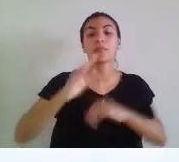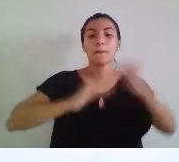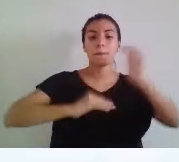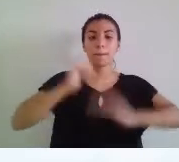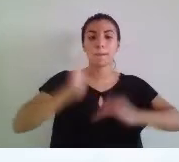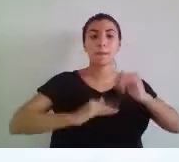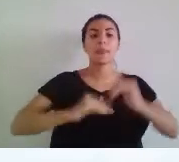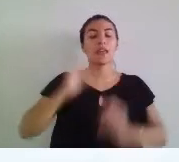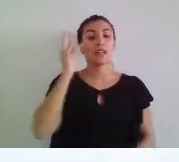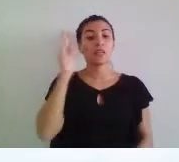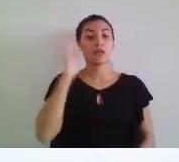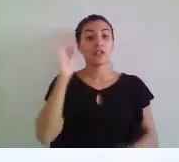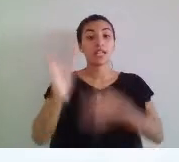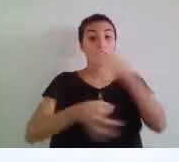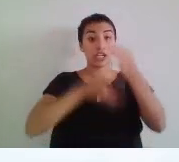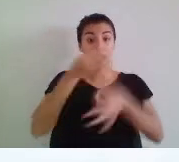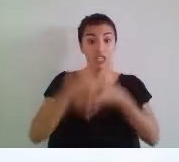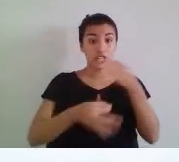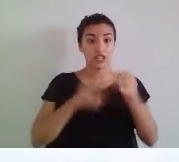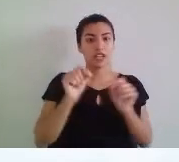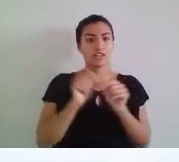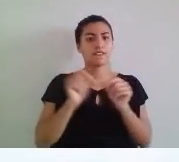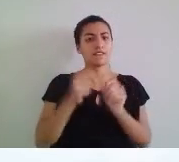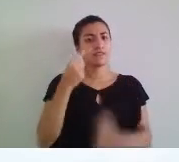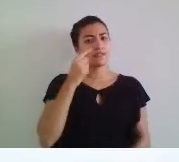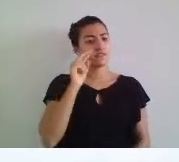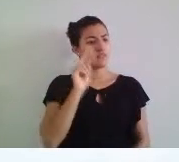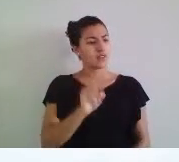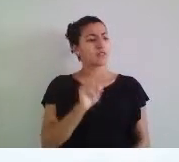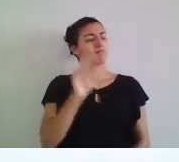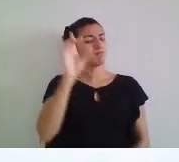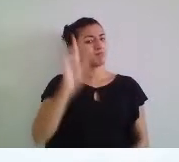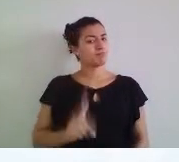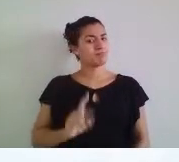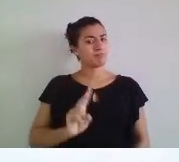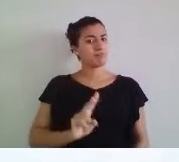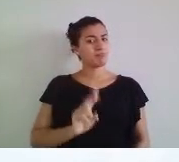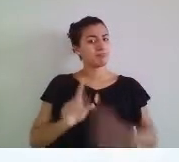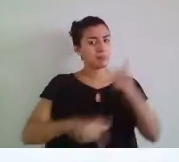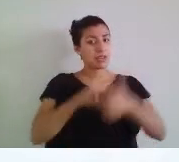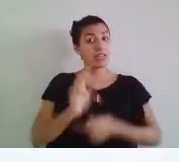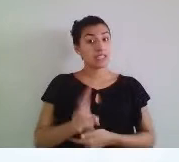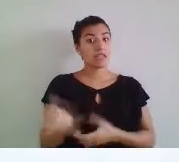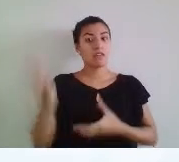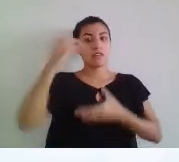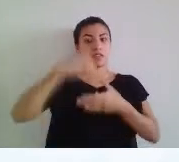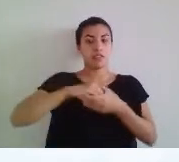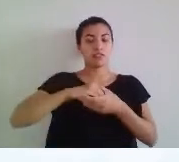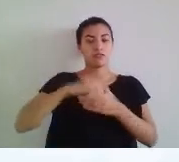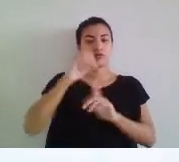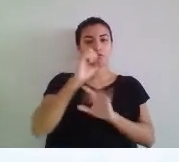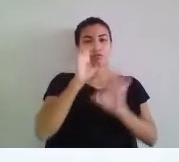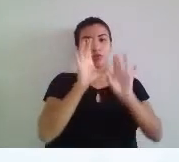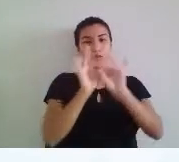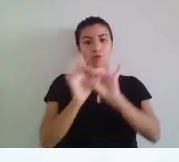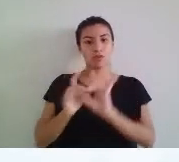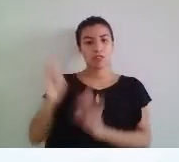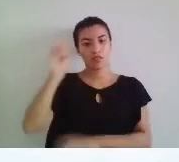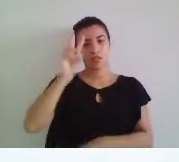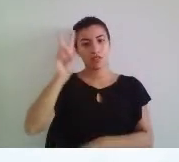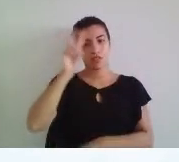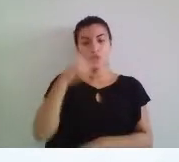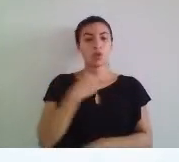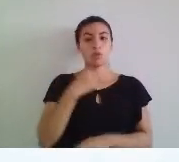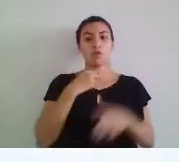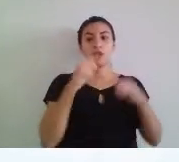trabalho, que é considerar o direito do trabalho sempre inserido num contexto histórico. A gente não pode tirar o direito do trabalho